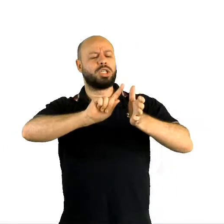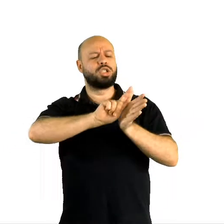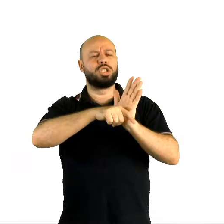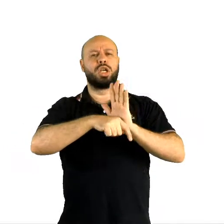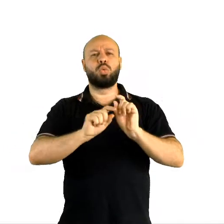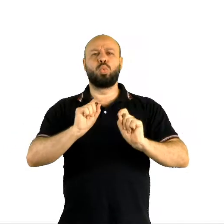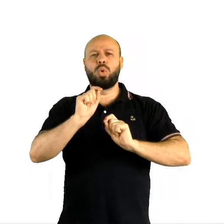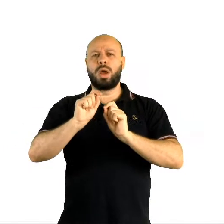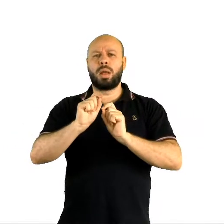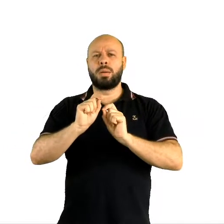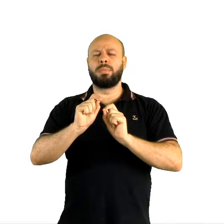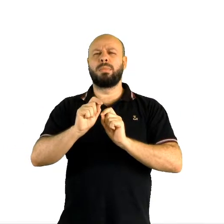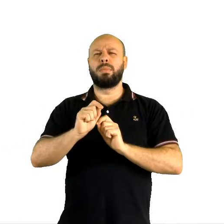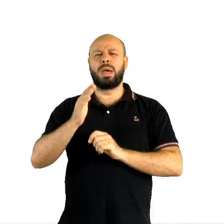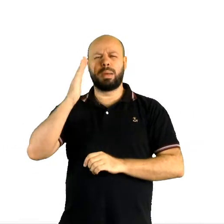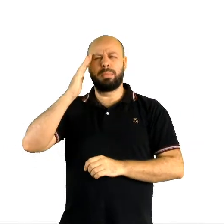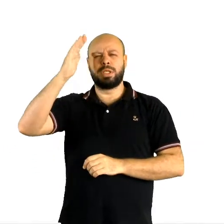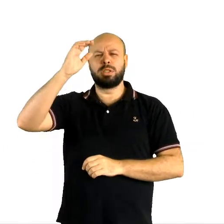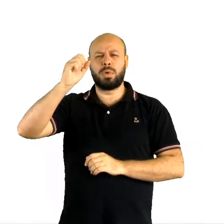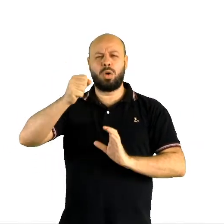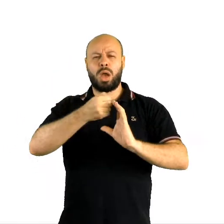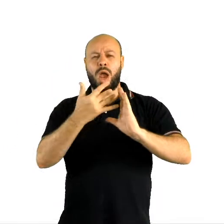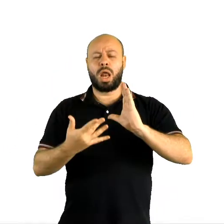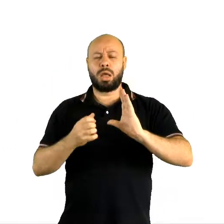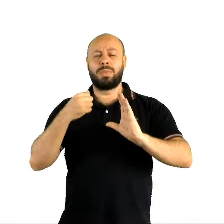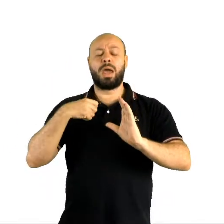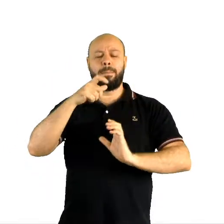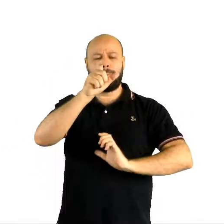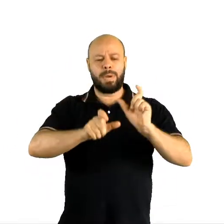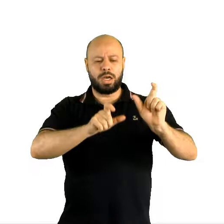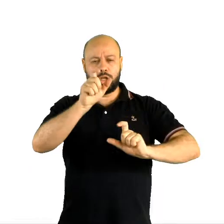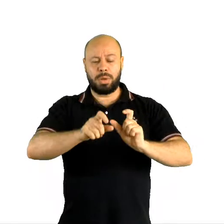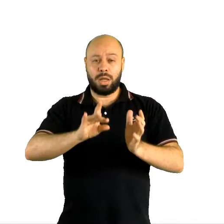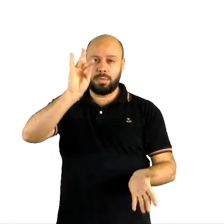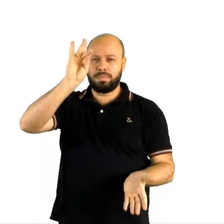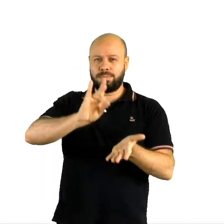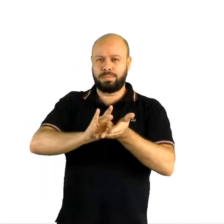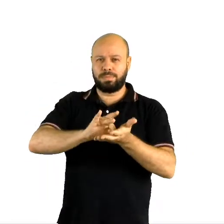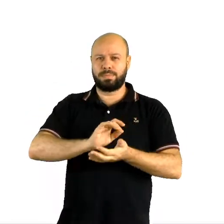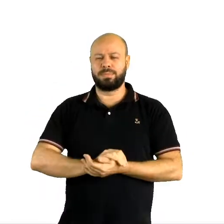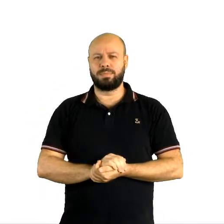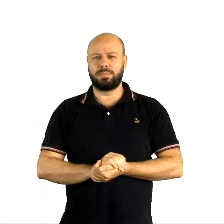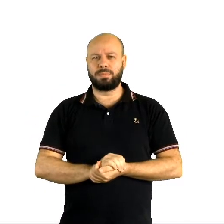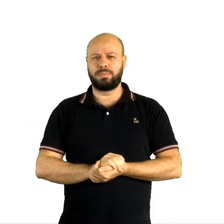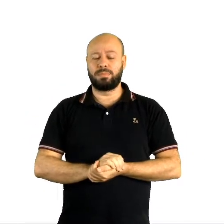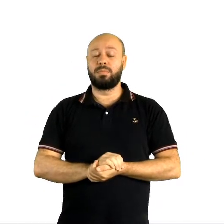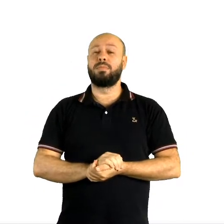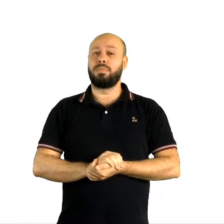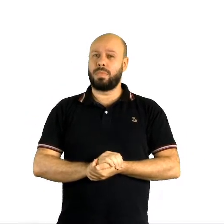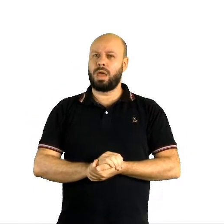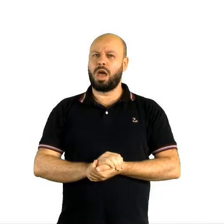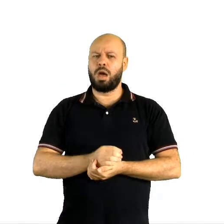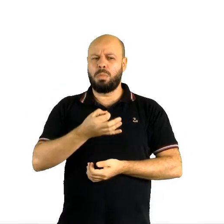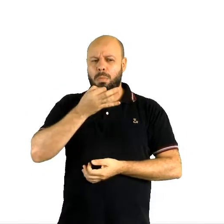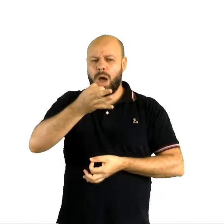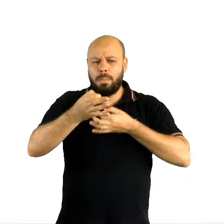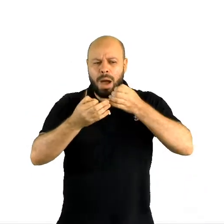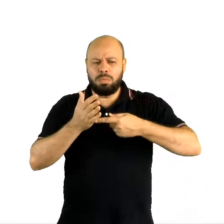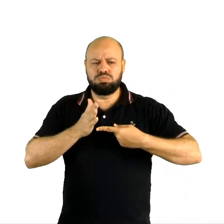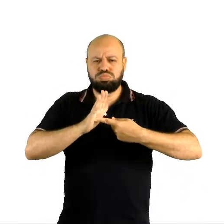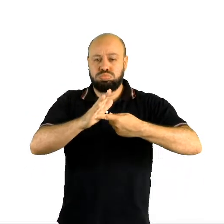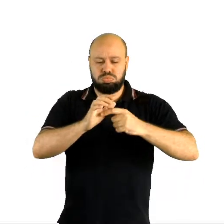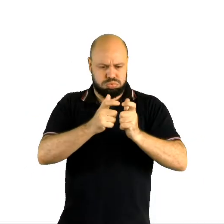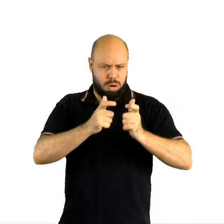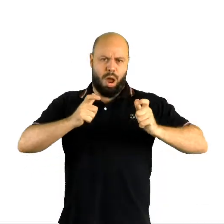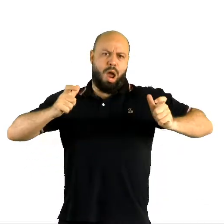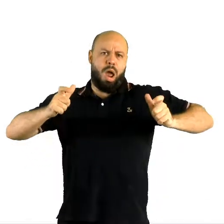Tem como principal característica a utilização de personagens reais para expor uma crítica de forma